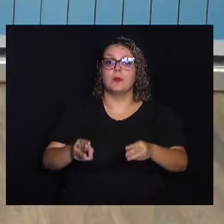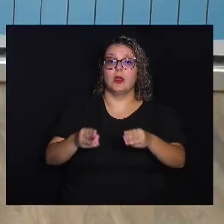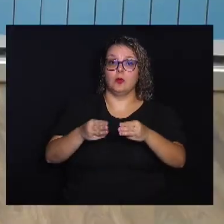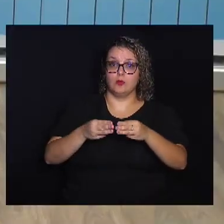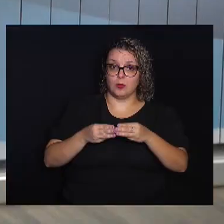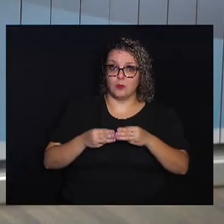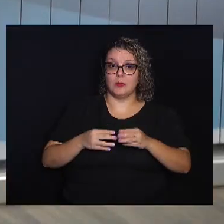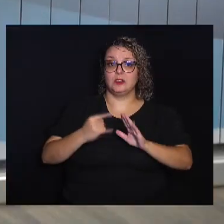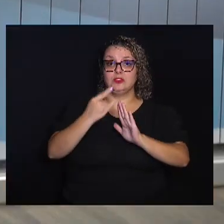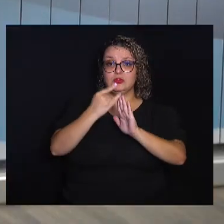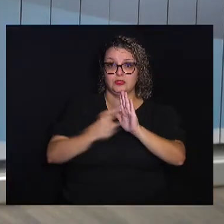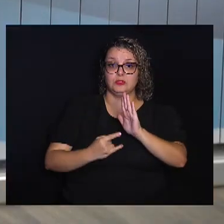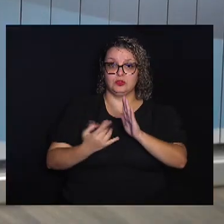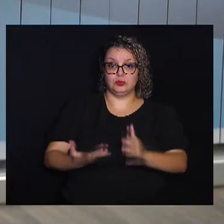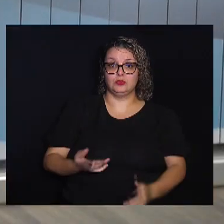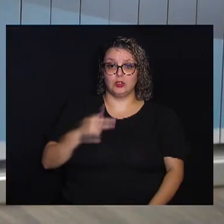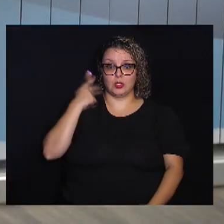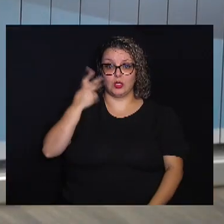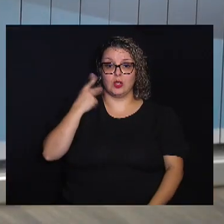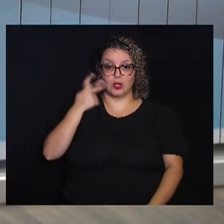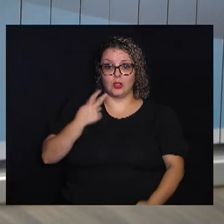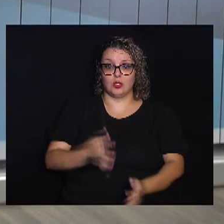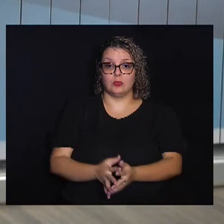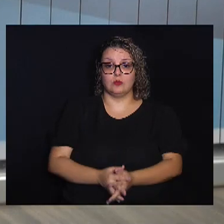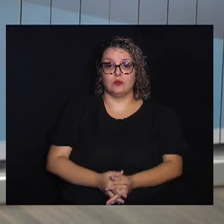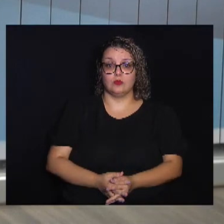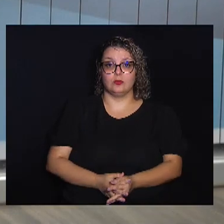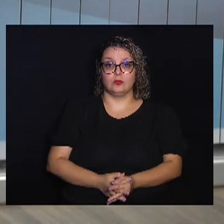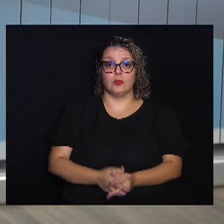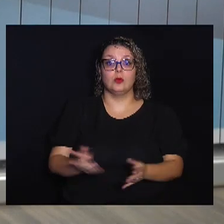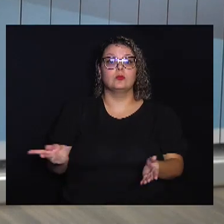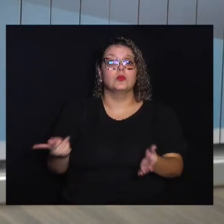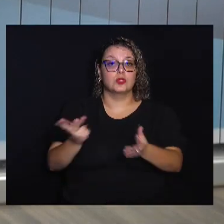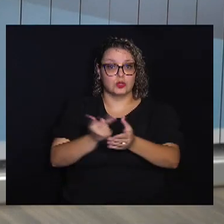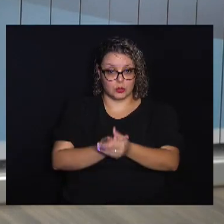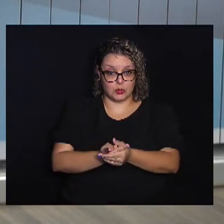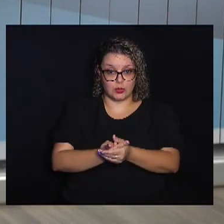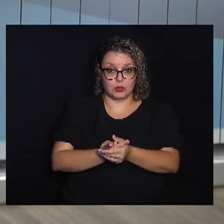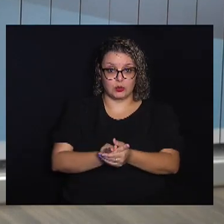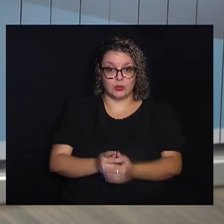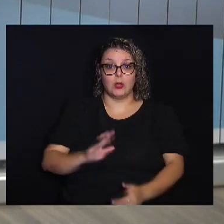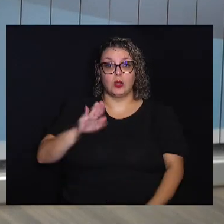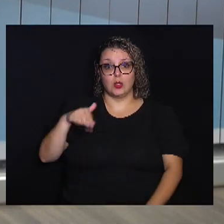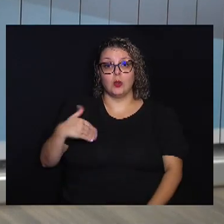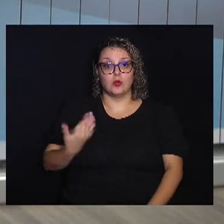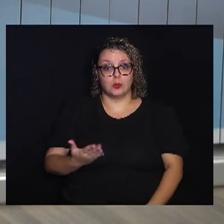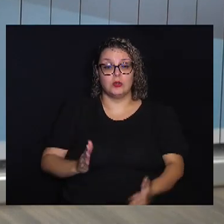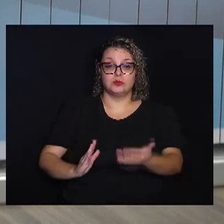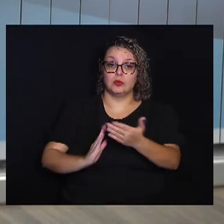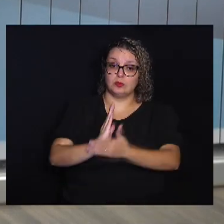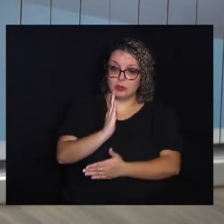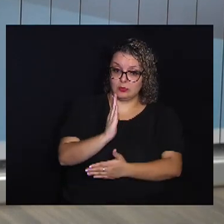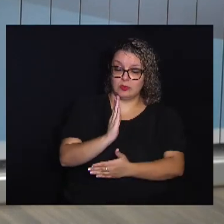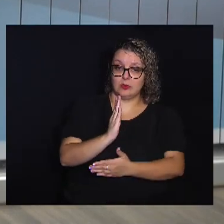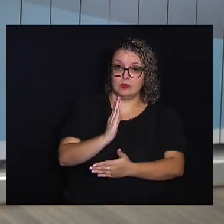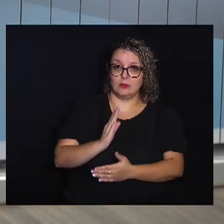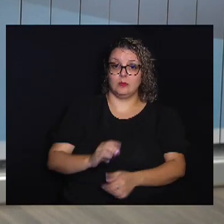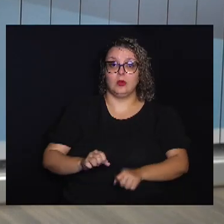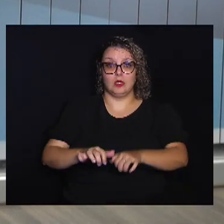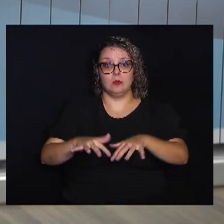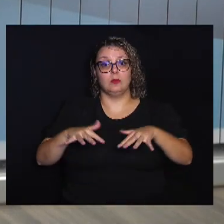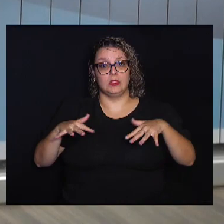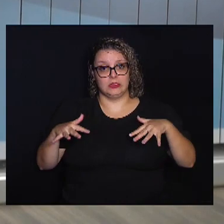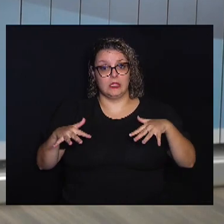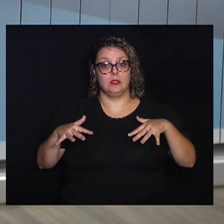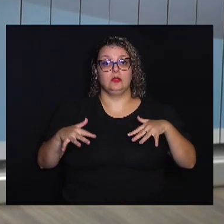é um documento que o vereador, ele protocola, e aí quando ela é aprovada em plenário,